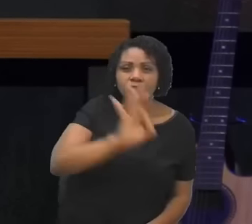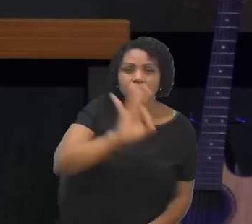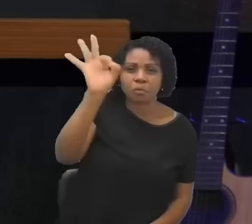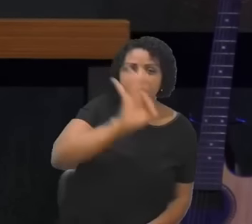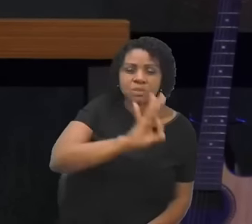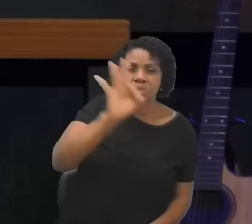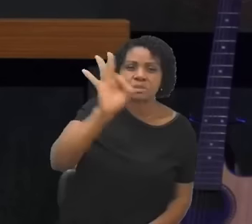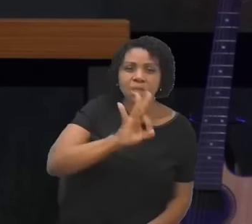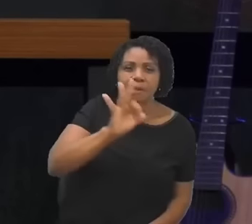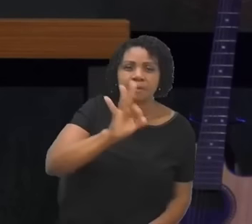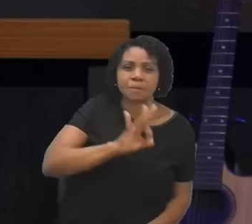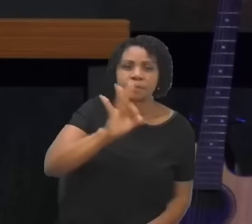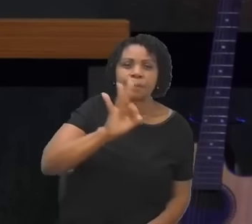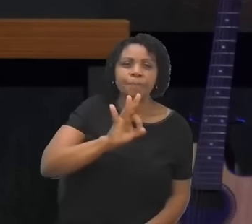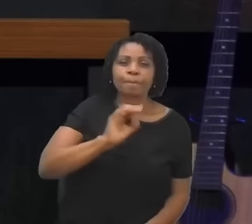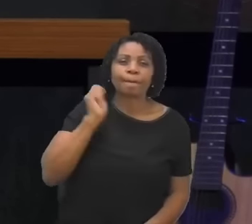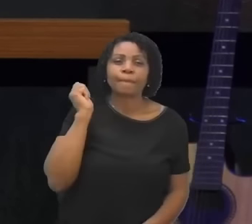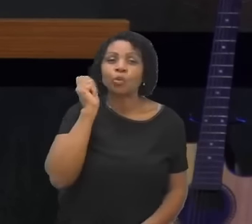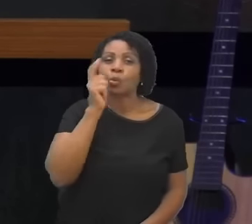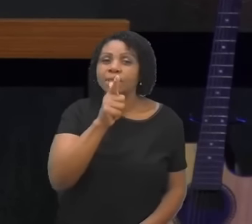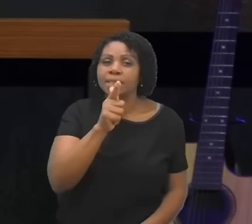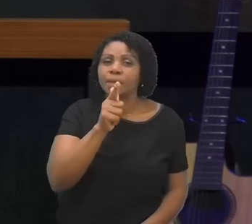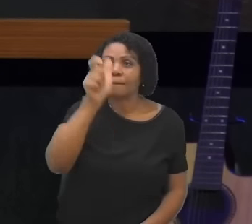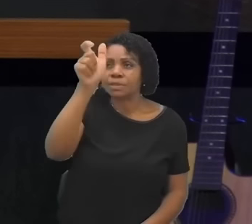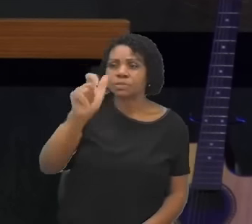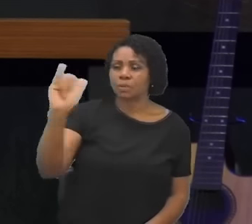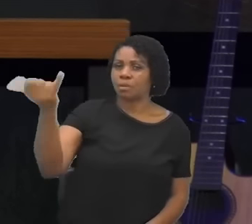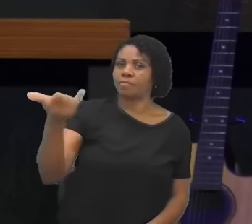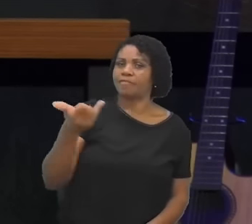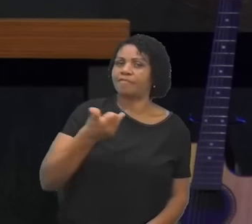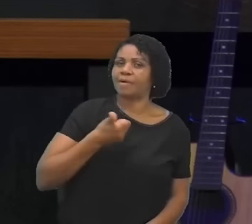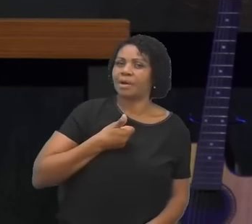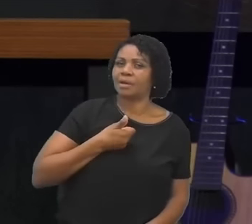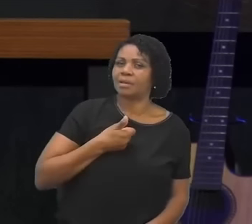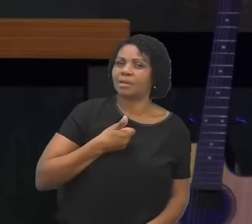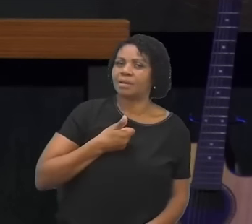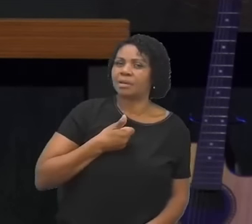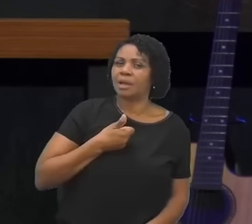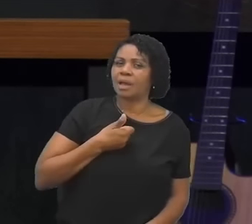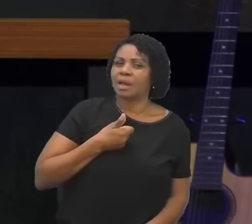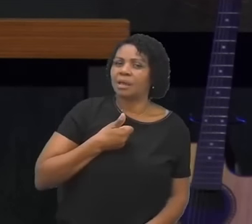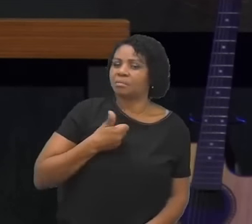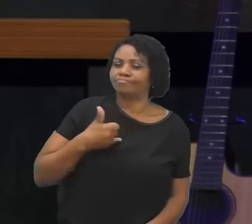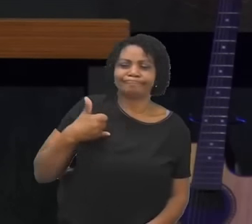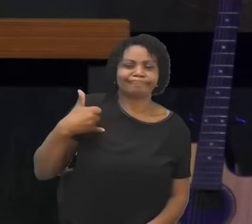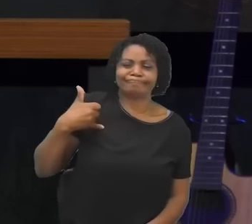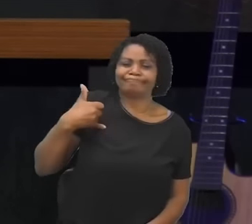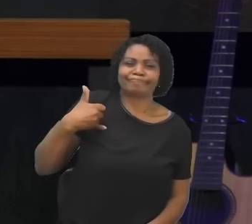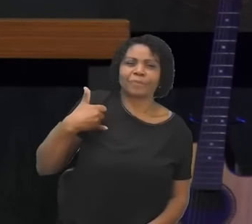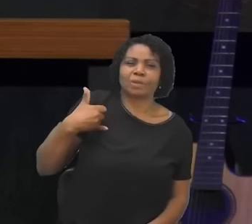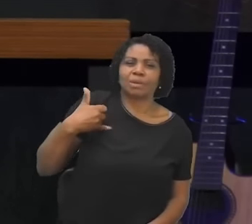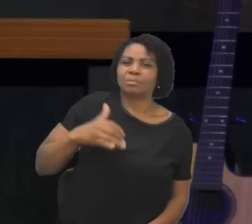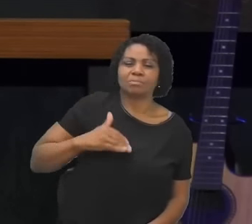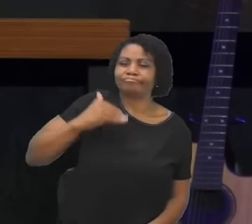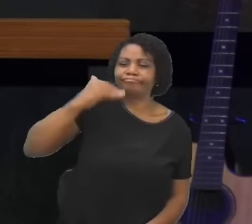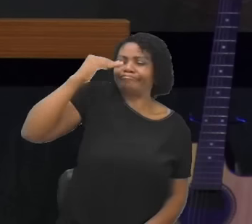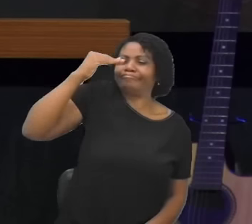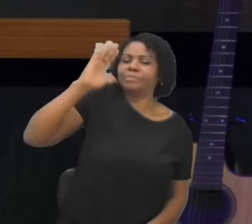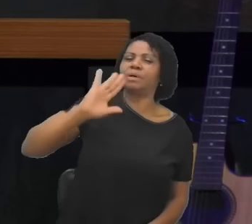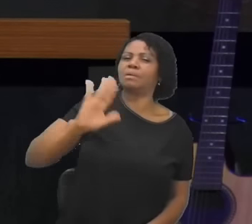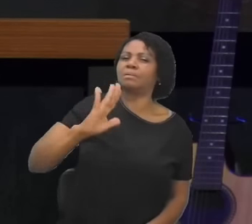99,9% do que alguém venha falar para mim não sobe. Quem me conhece há muitos anos, não sobe.